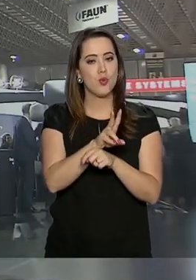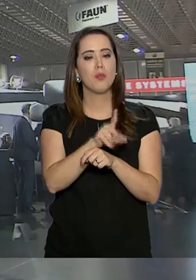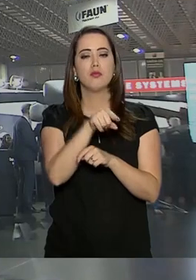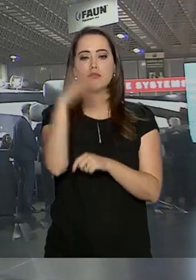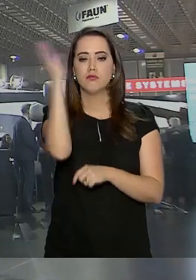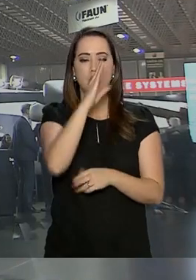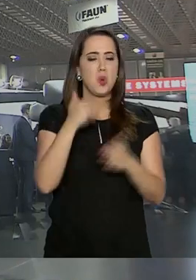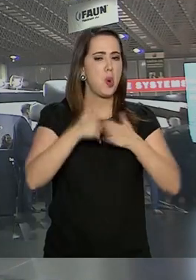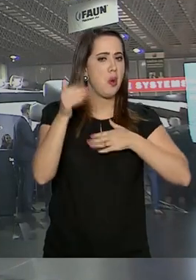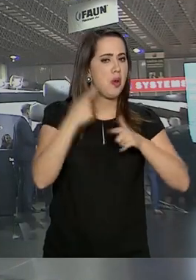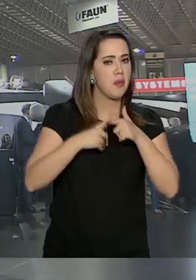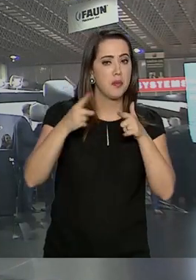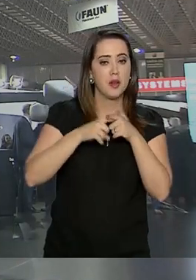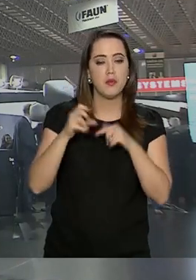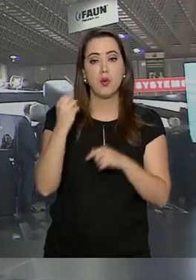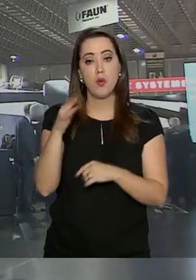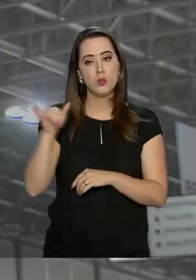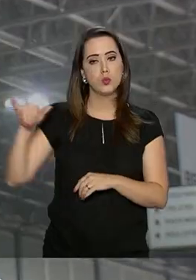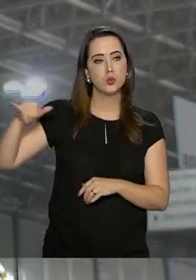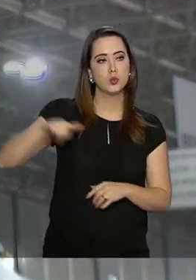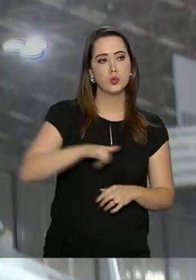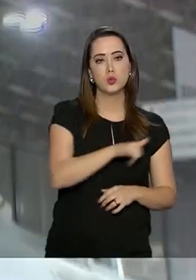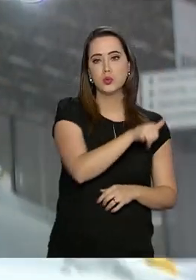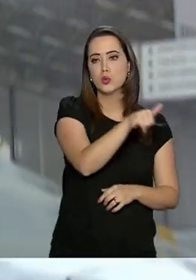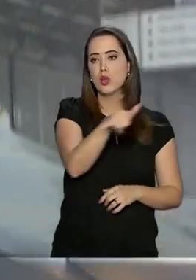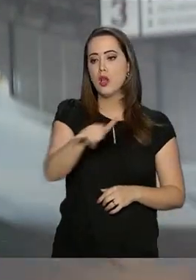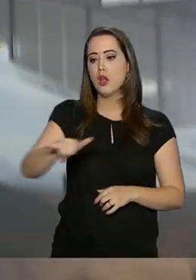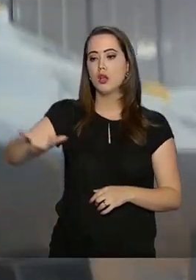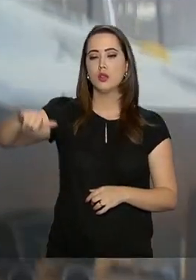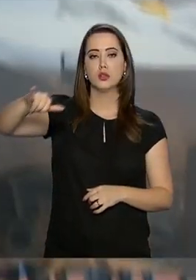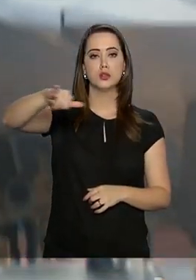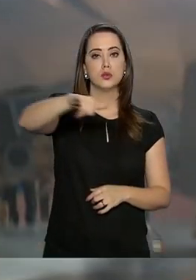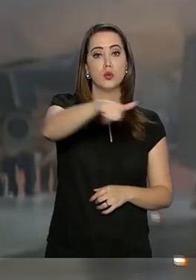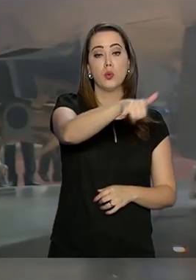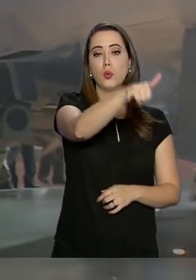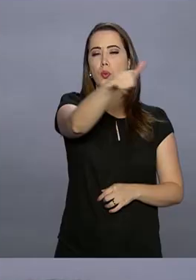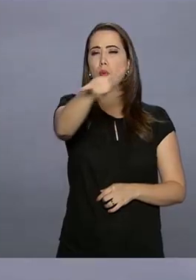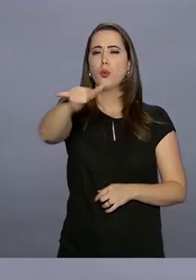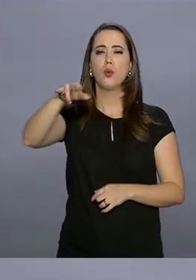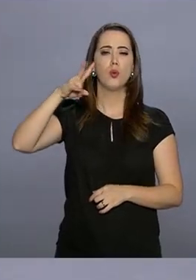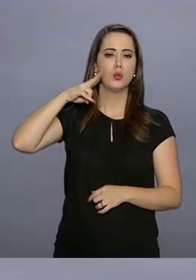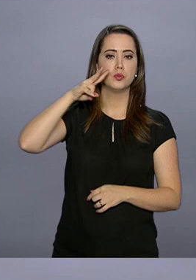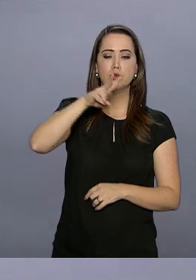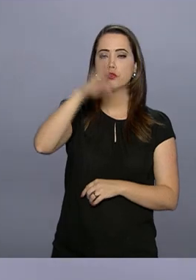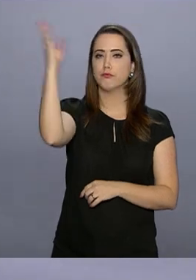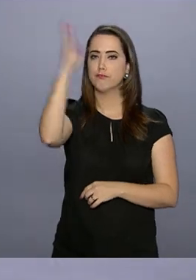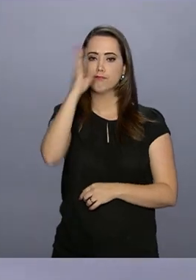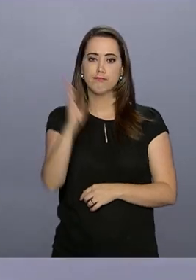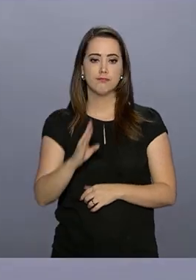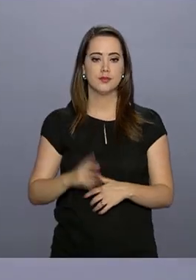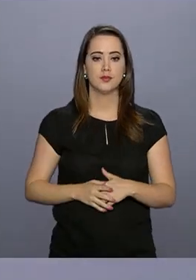de ameaça, ou então vai sobrevoar e patrulhar o céu brasileiro.